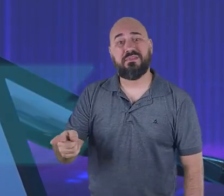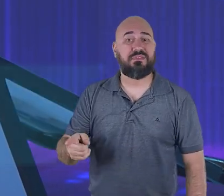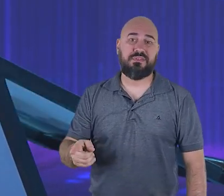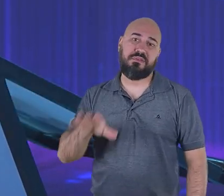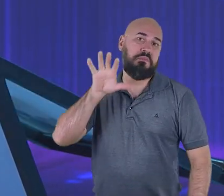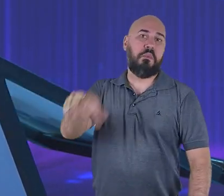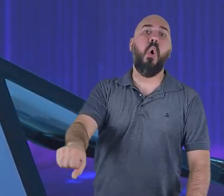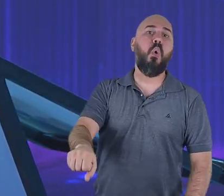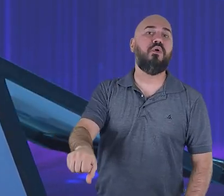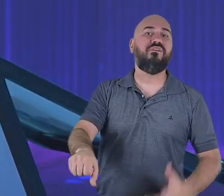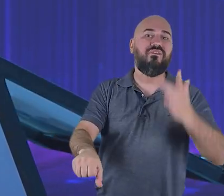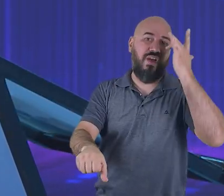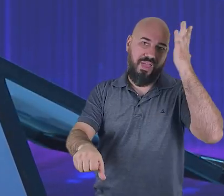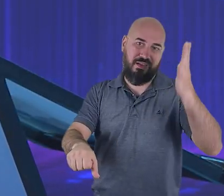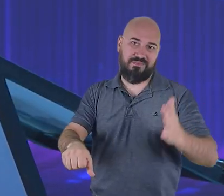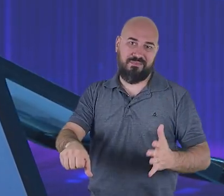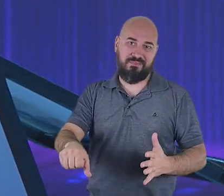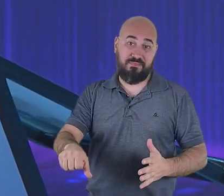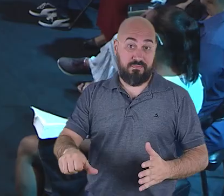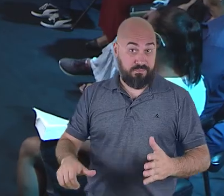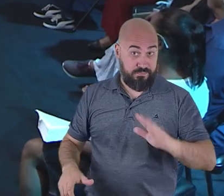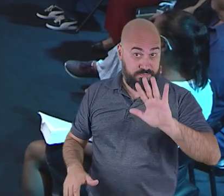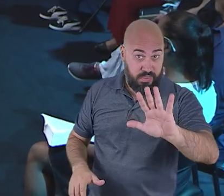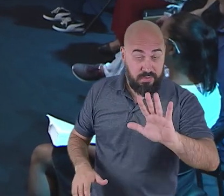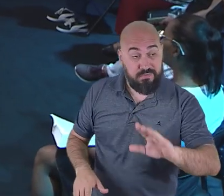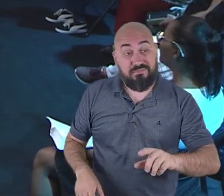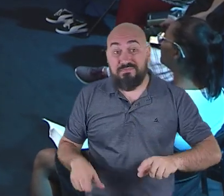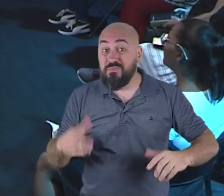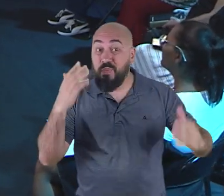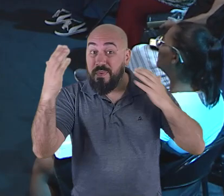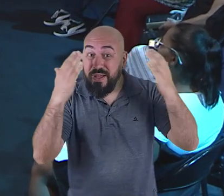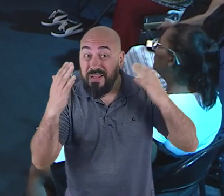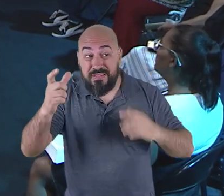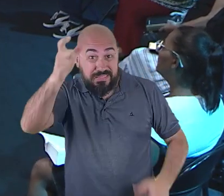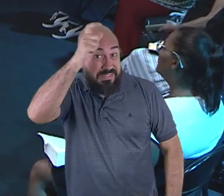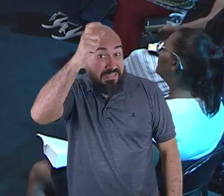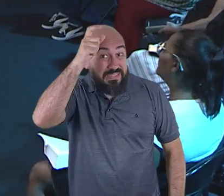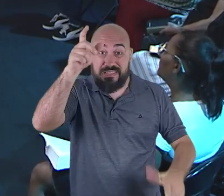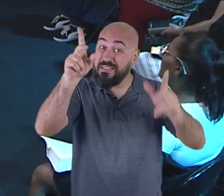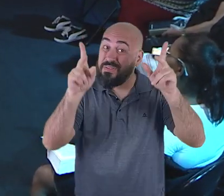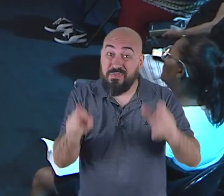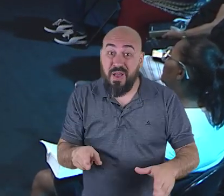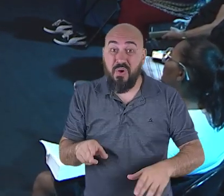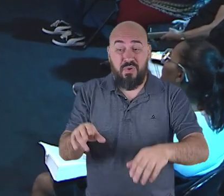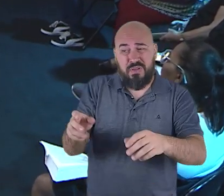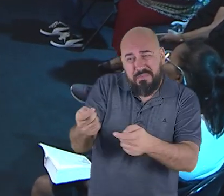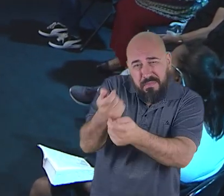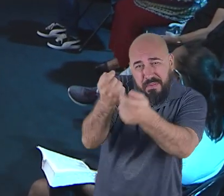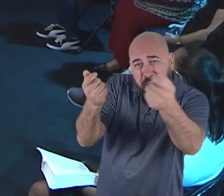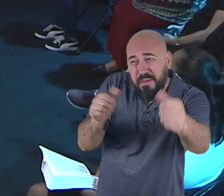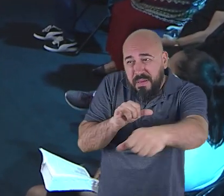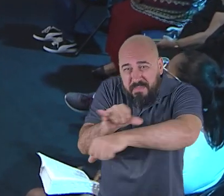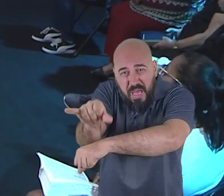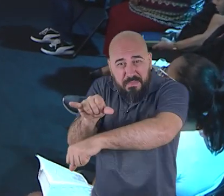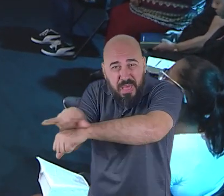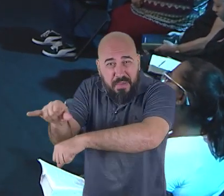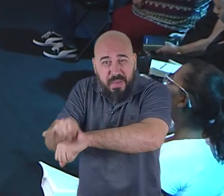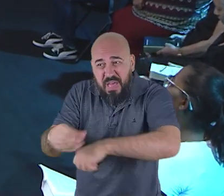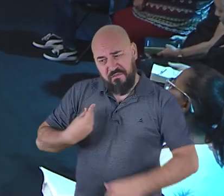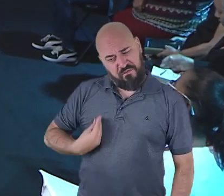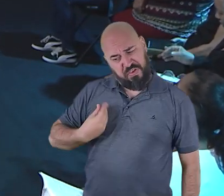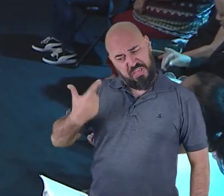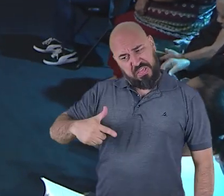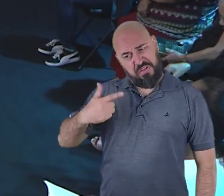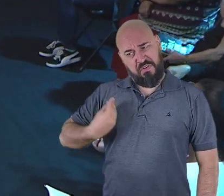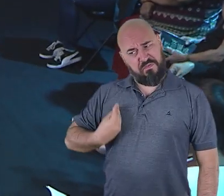fácil para ele. Mas vamos continuar. Quem é esse dragão? E de onde ele veio? O versículo